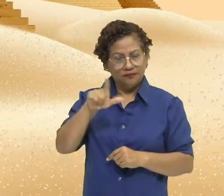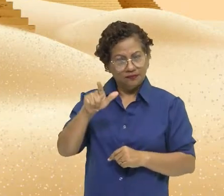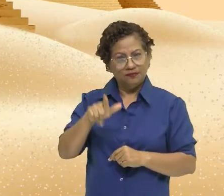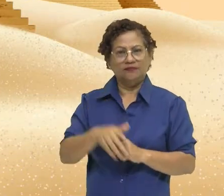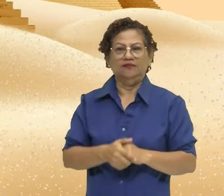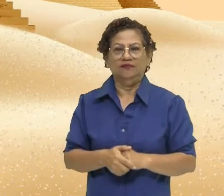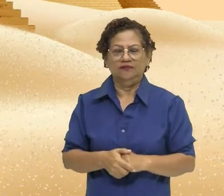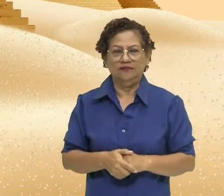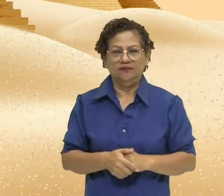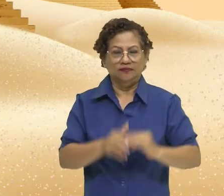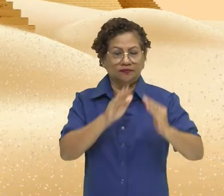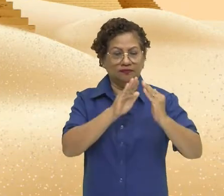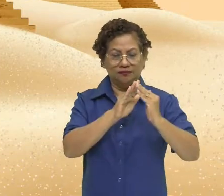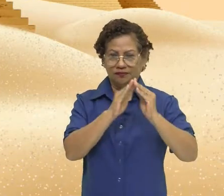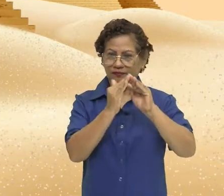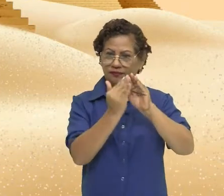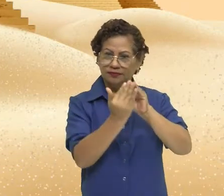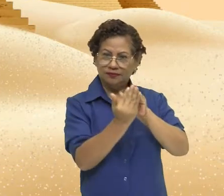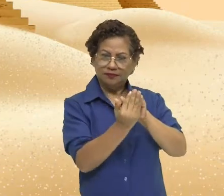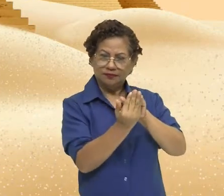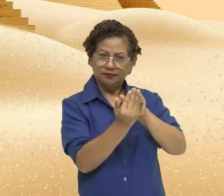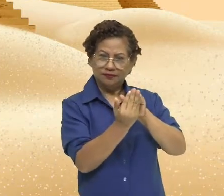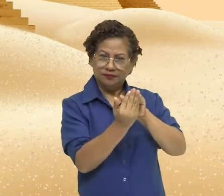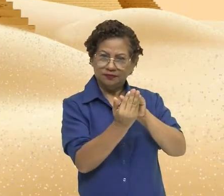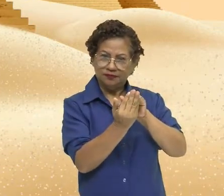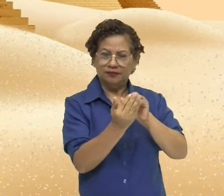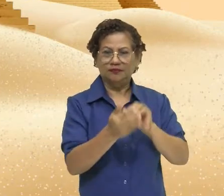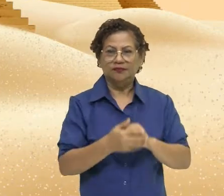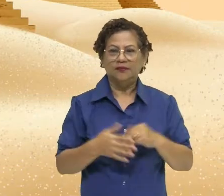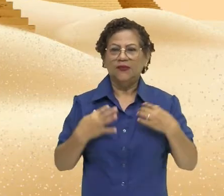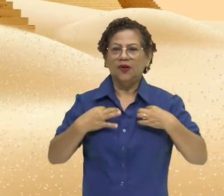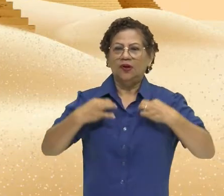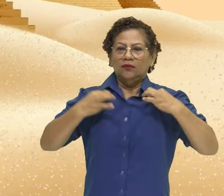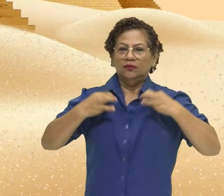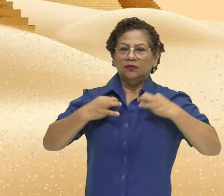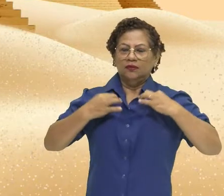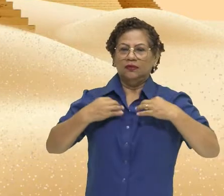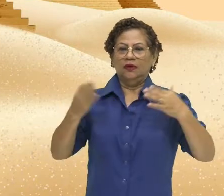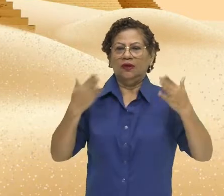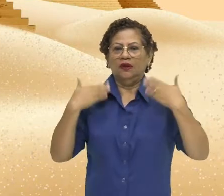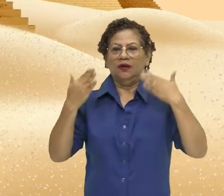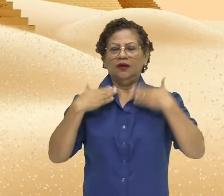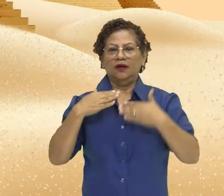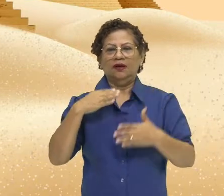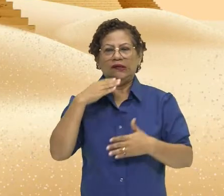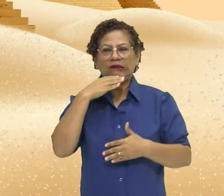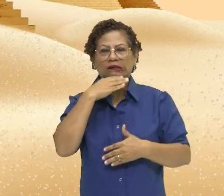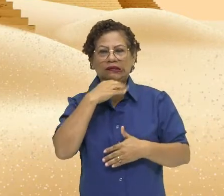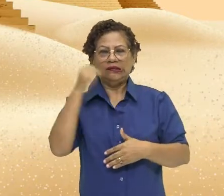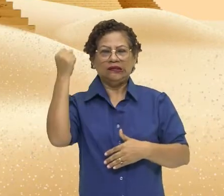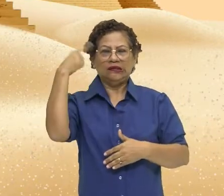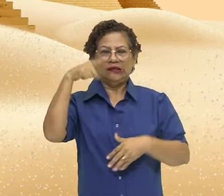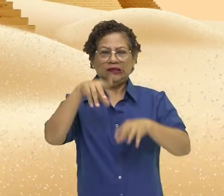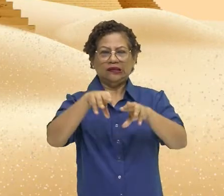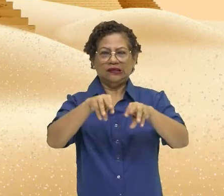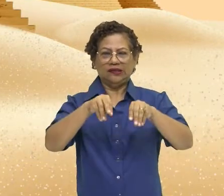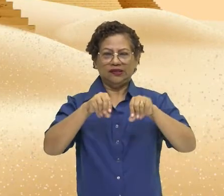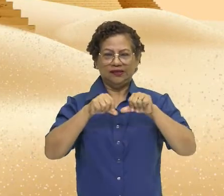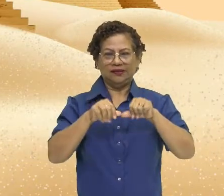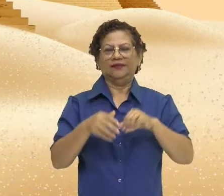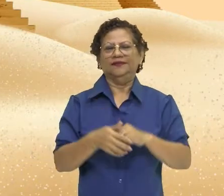aproveitar as nossas pirâmides. Está ficando até quente, né, que o deserto é quente, né, um pouquinho, mas vamos lá. Olha